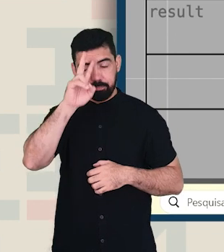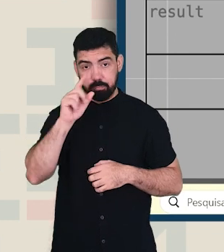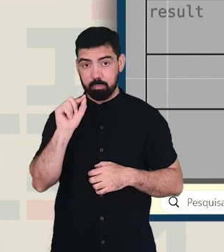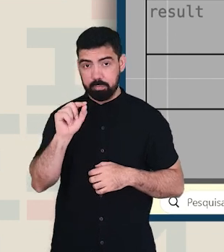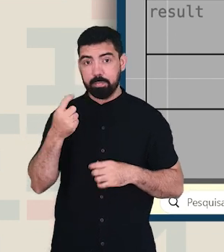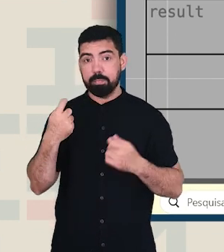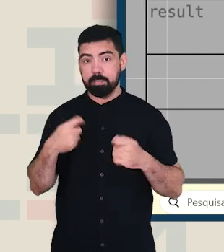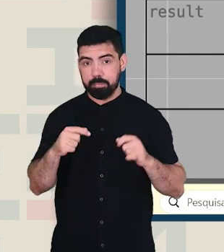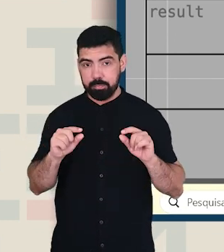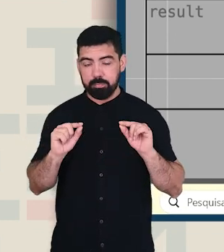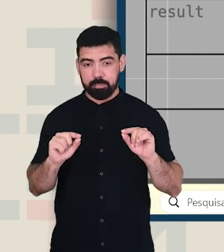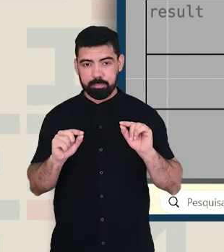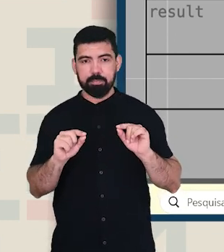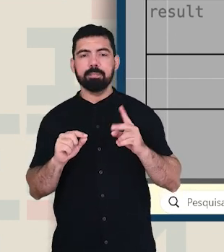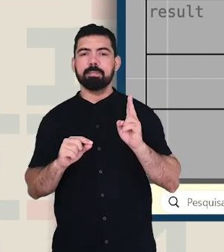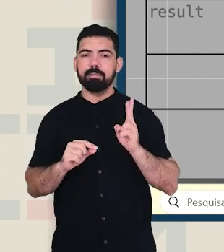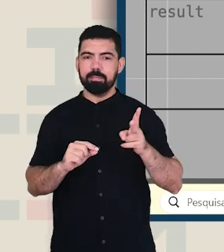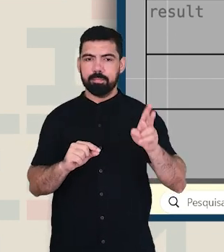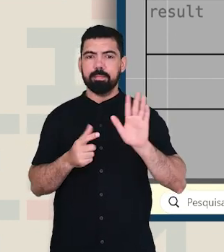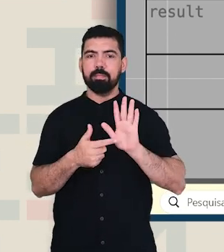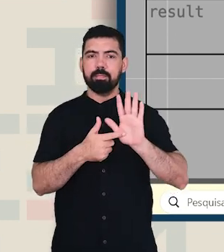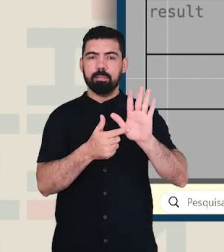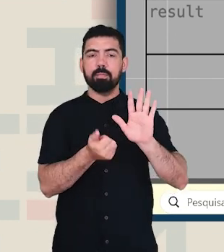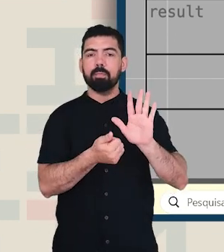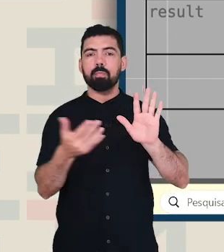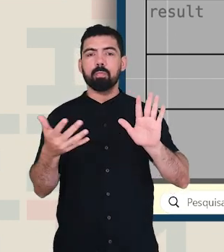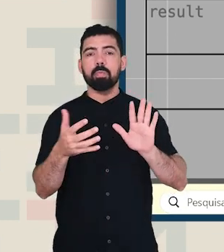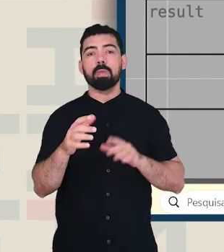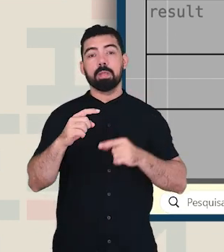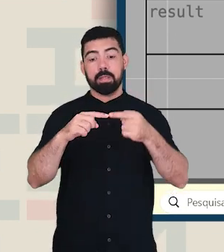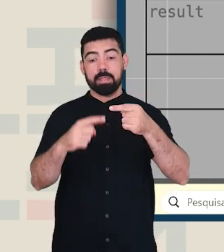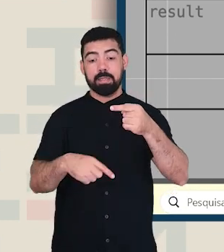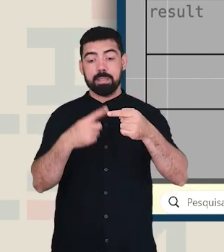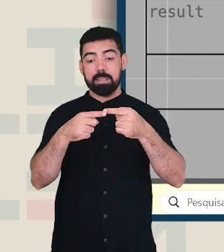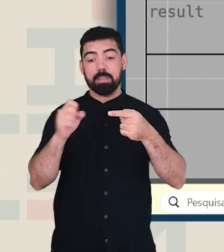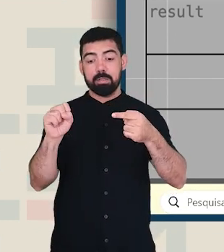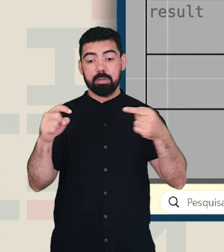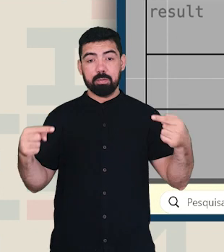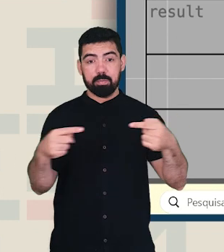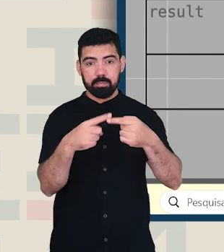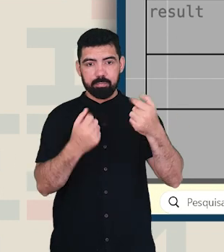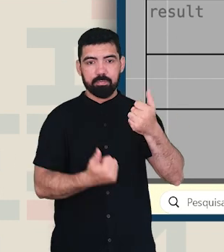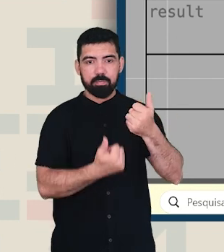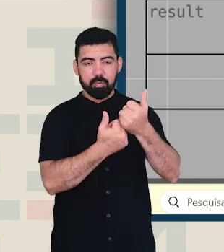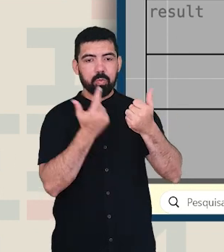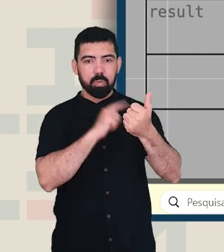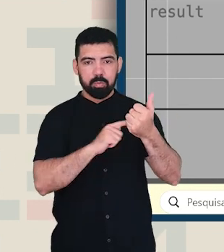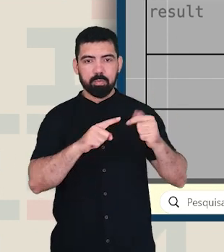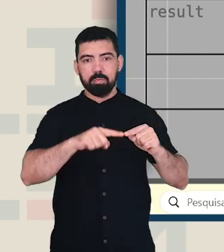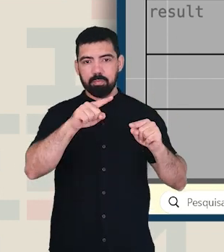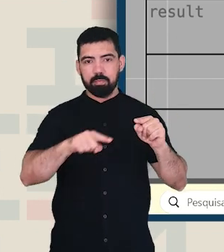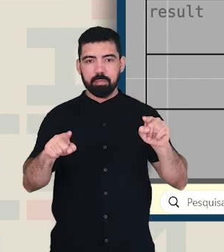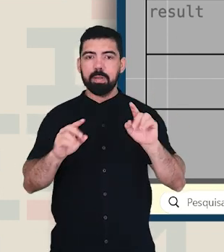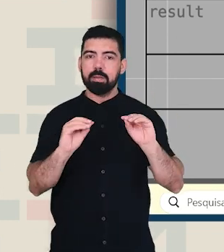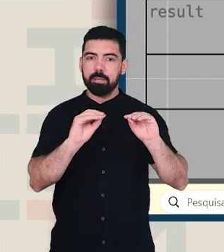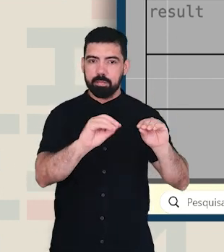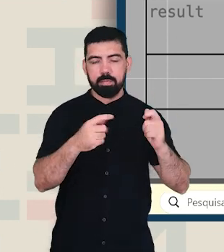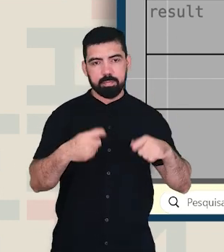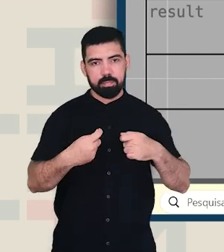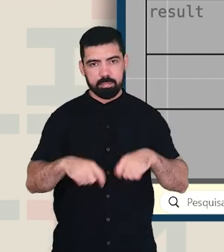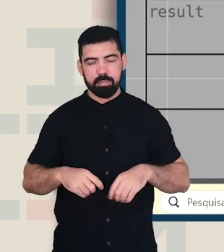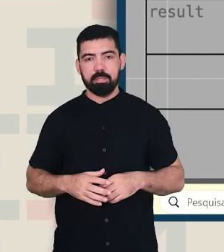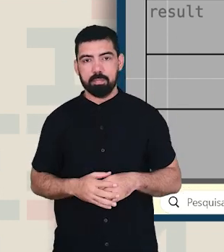preciso indicar quantos ciclos por segundo para o oscilador tocar. Então, eu